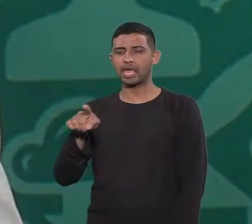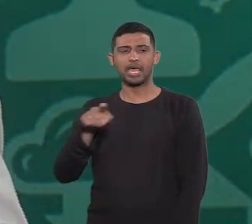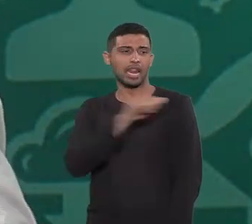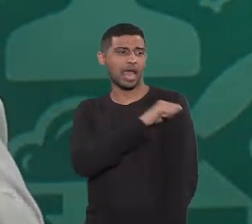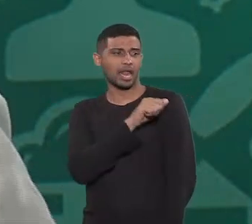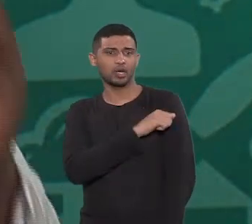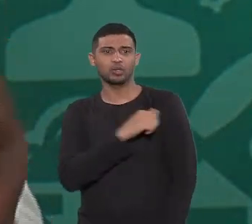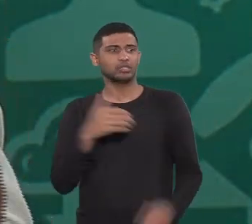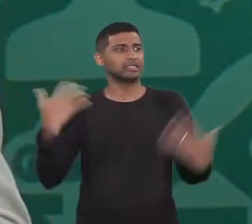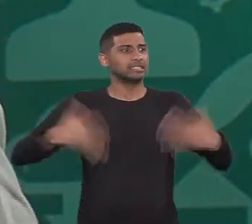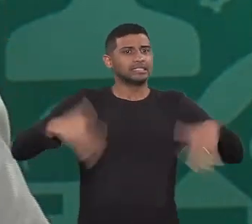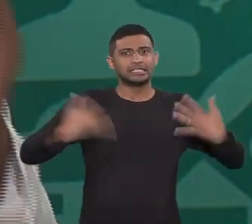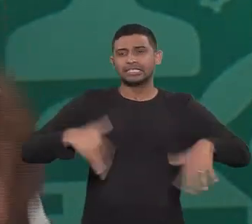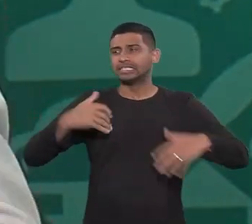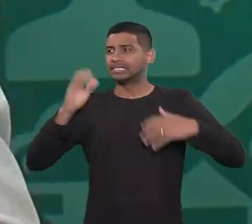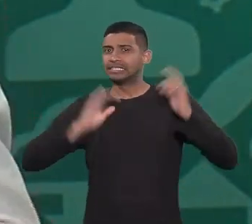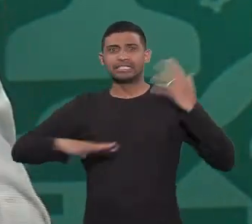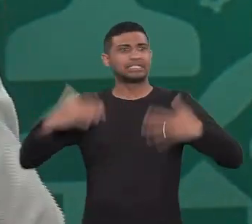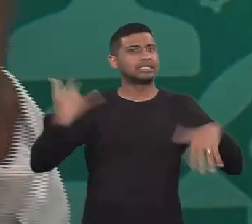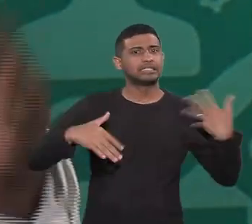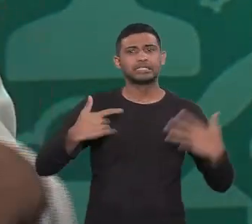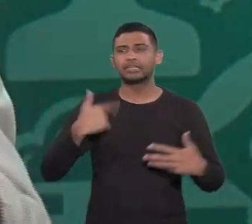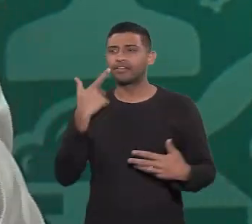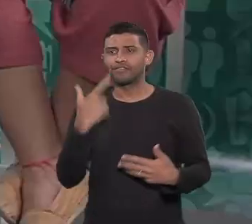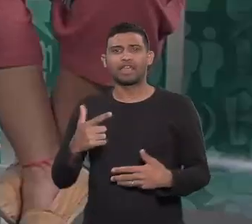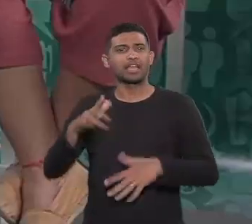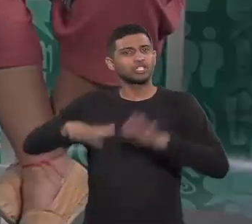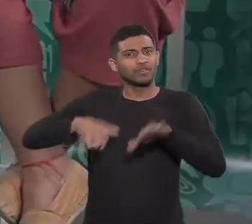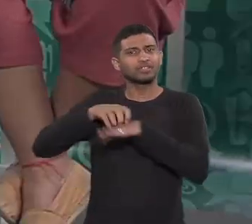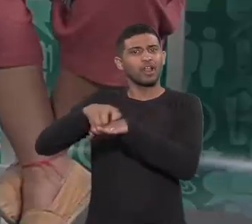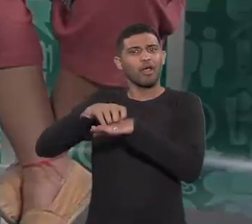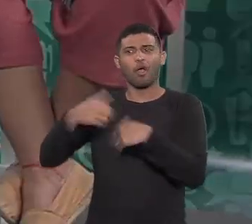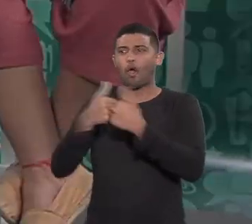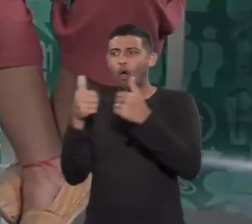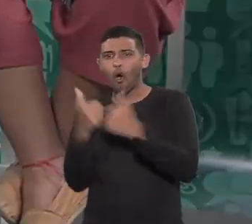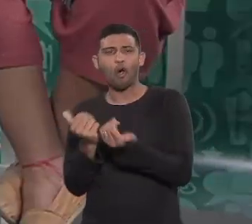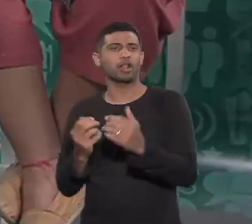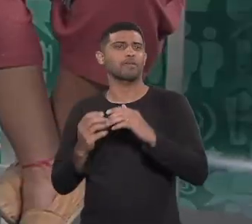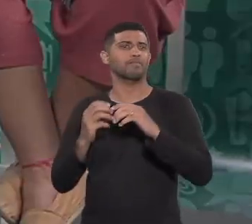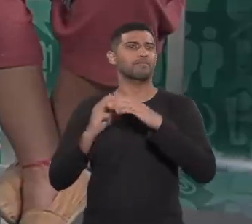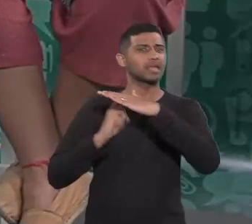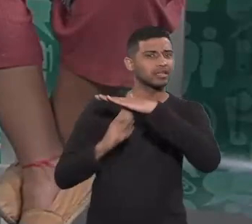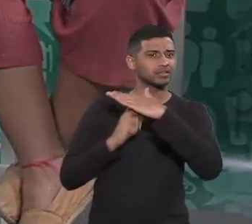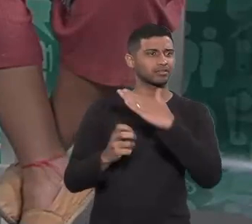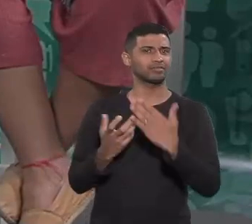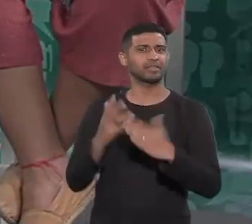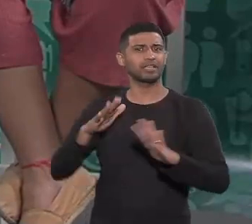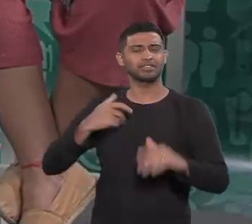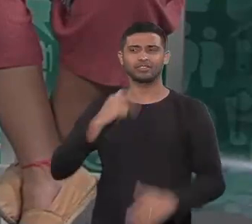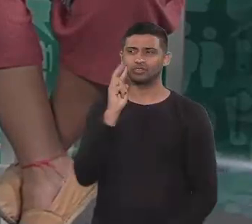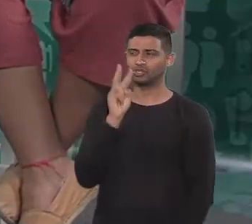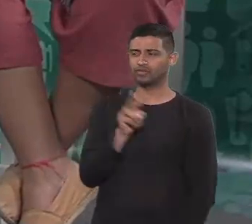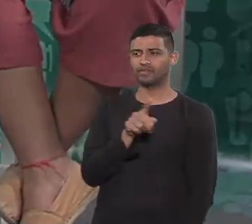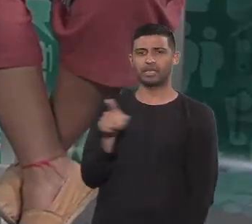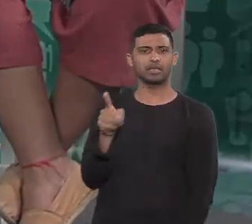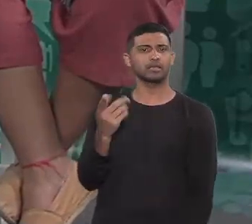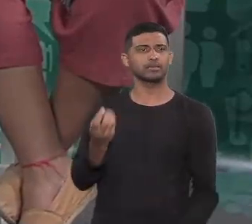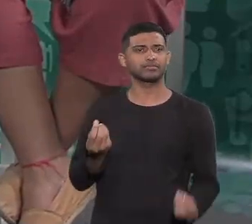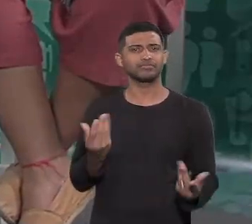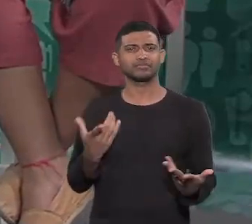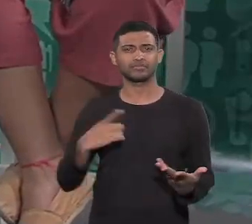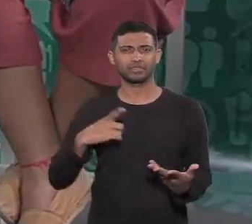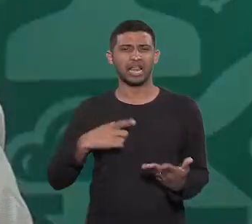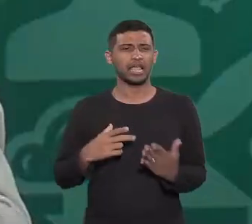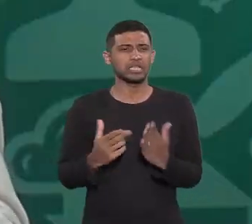chega desesperado, correndo, vindo do ônibus, do metrô, e quantas cenas a gente não vê que, inclusive, as pessoas